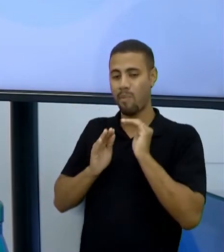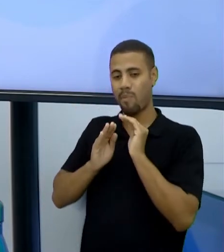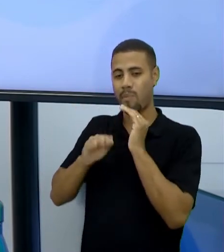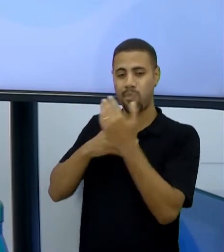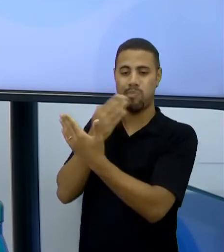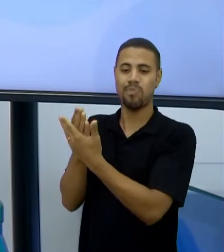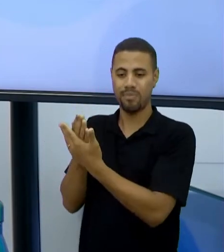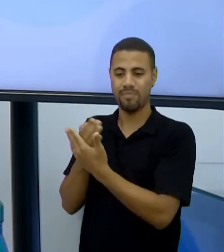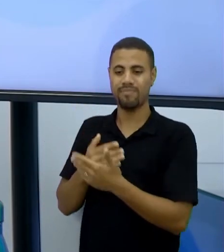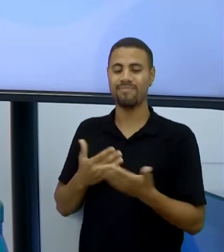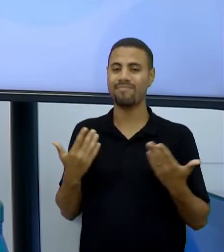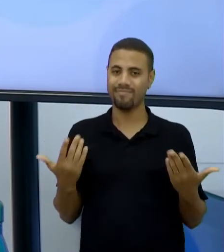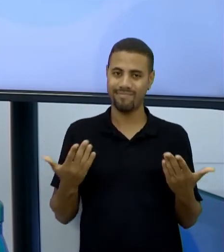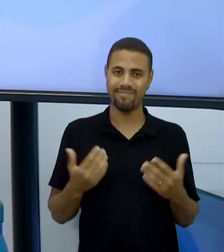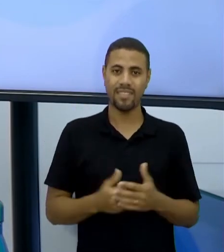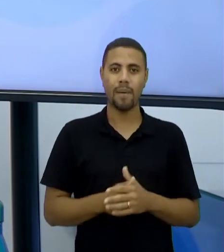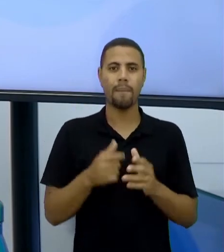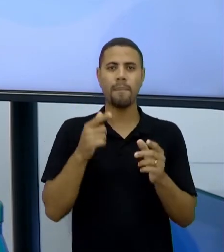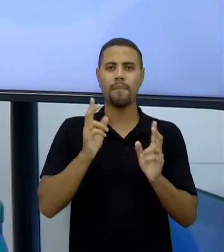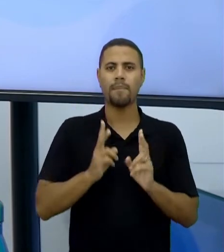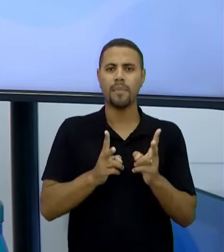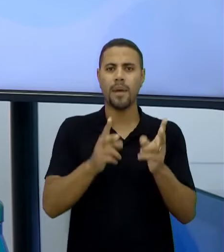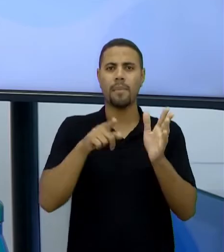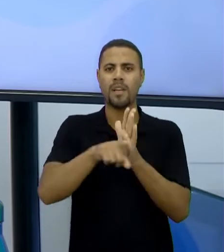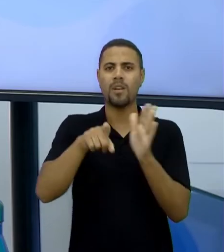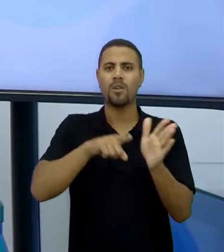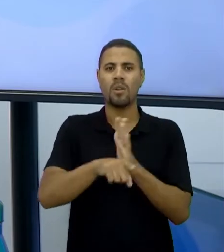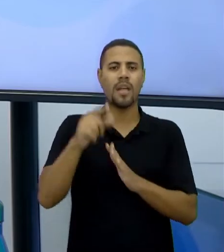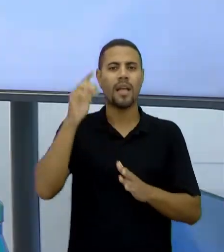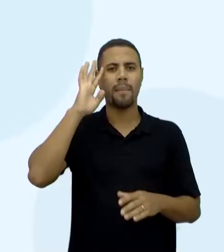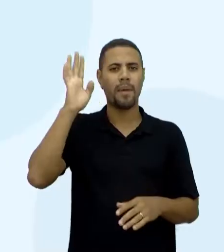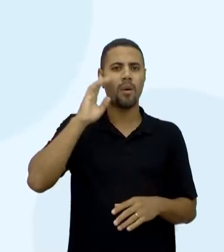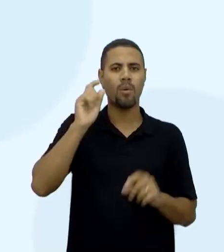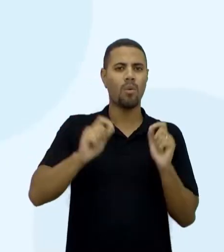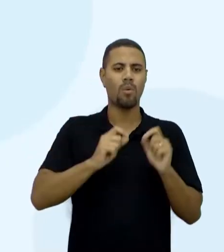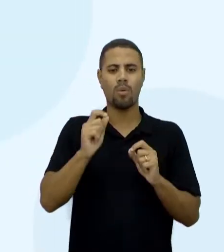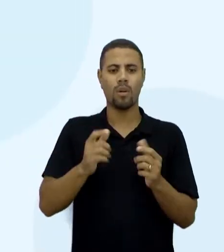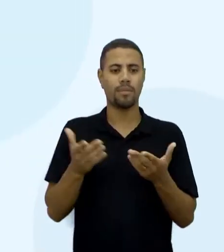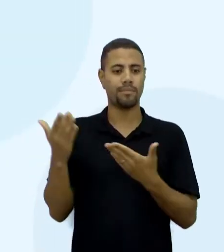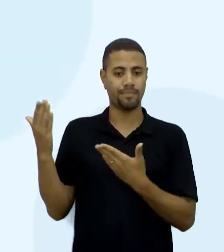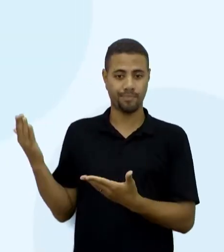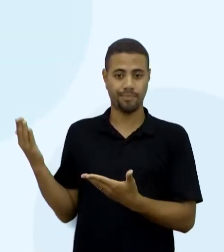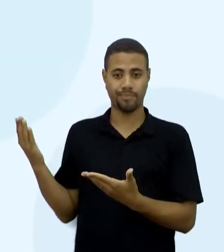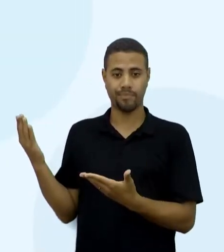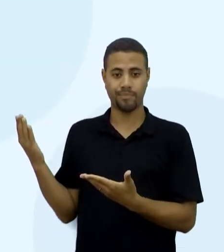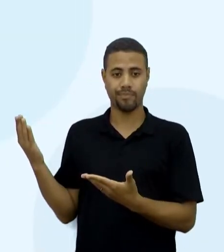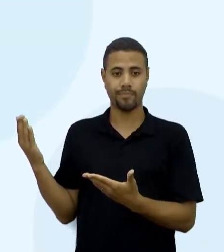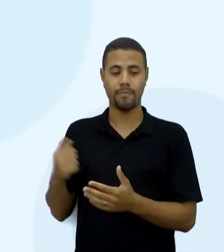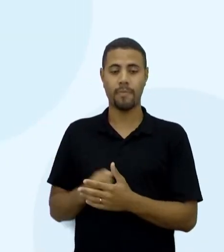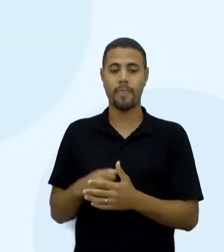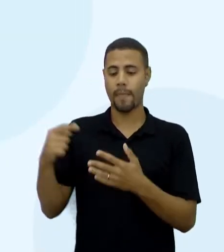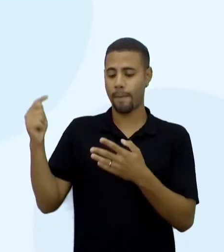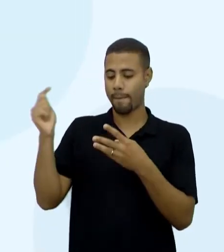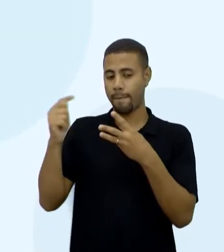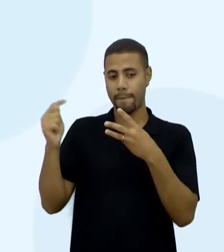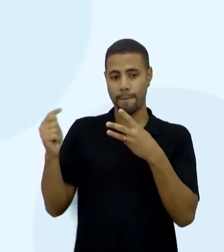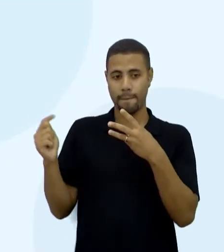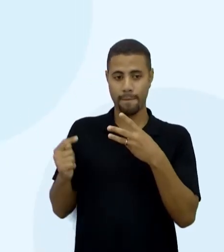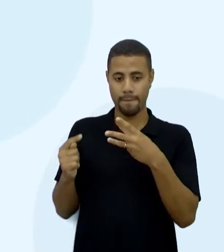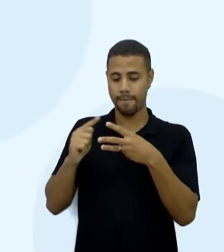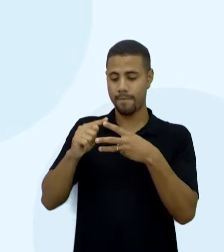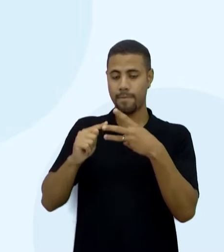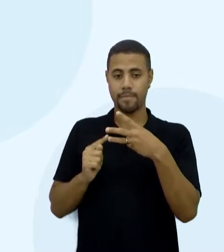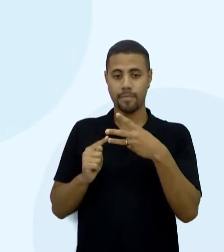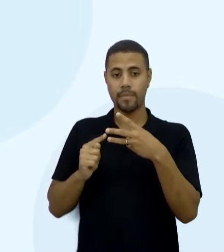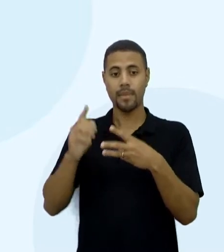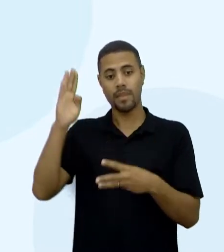Então, continuando aí algumas perguntas, né? O que vocês têm que pensar aí ao realizar este roteiro. Então, quais serão as